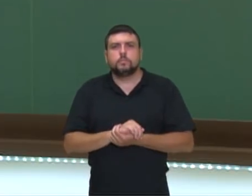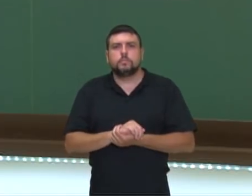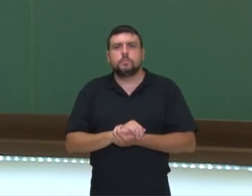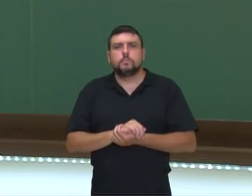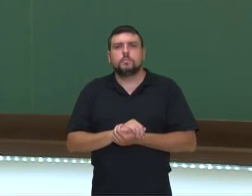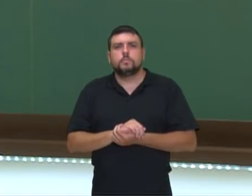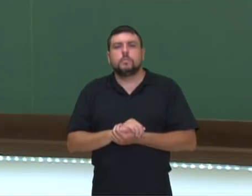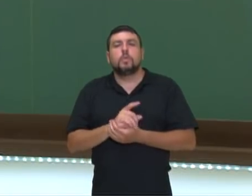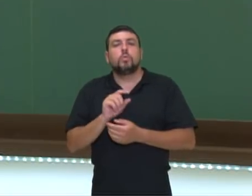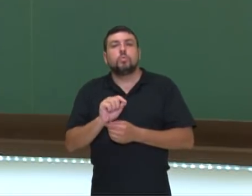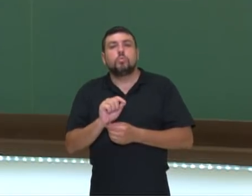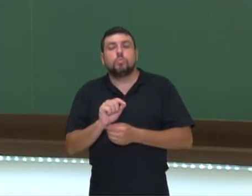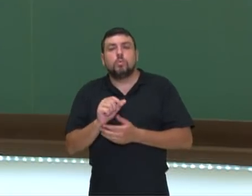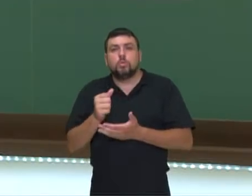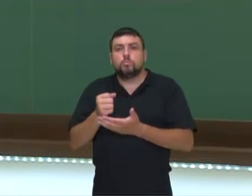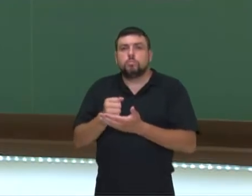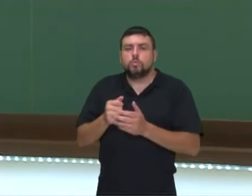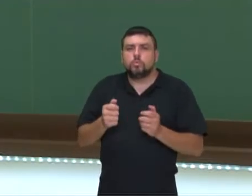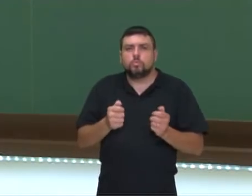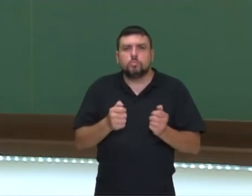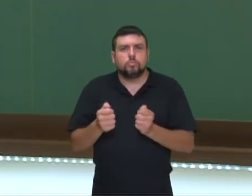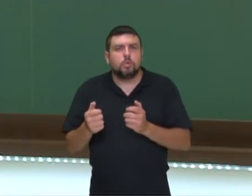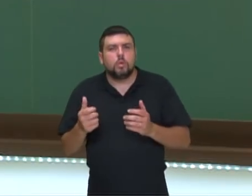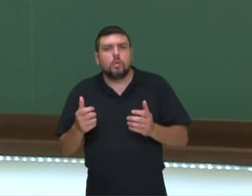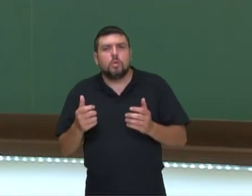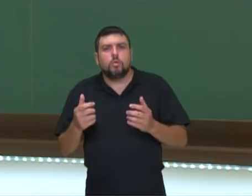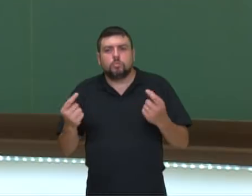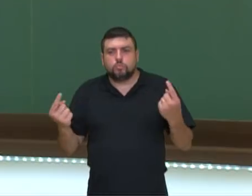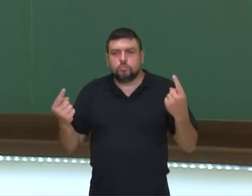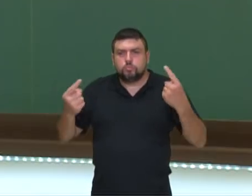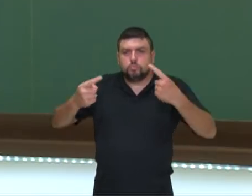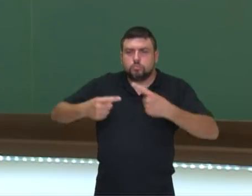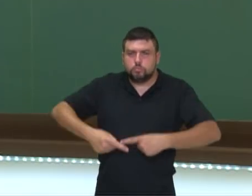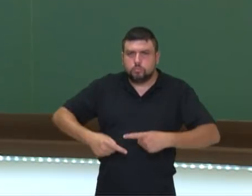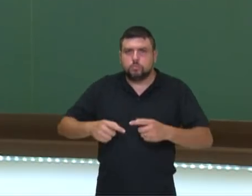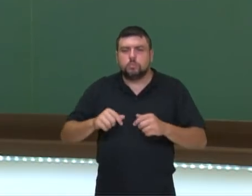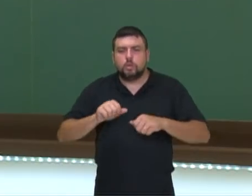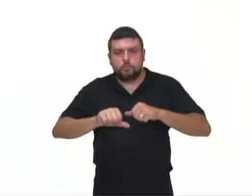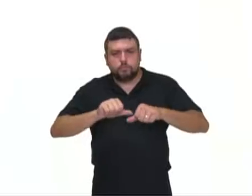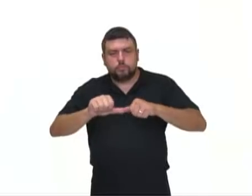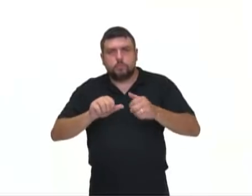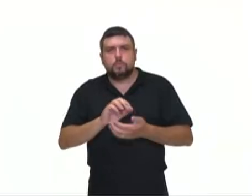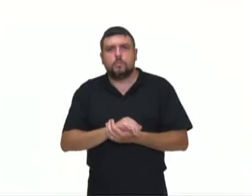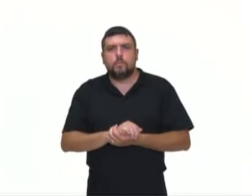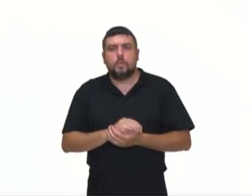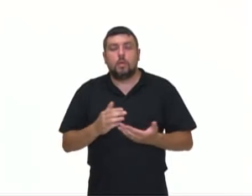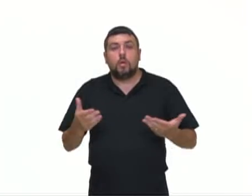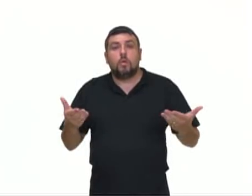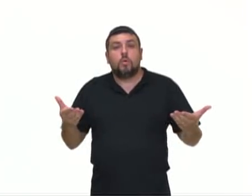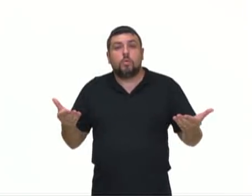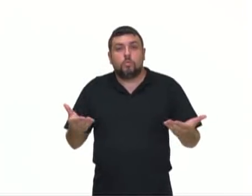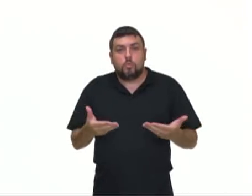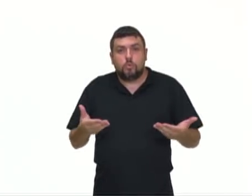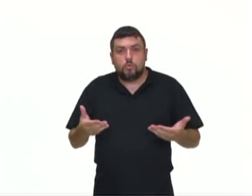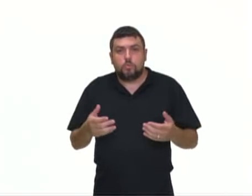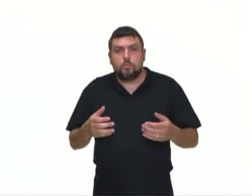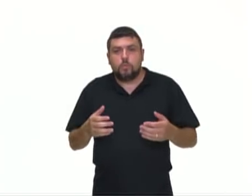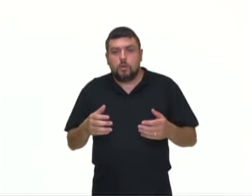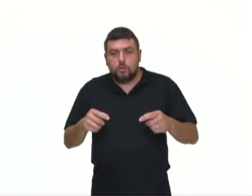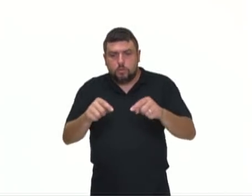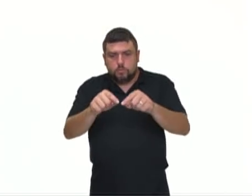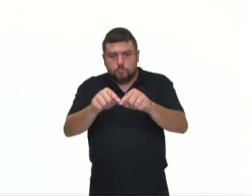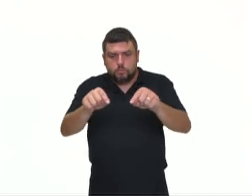que também teve a sua alteração com o passar dos tempos. Hoje, atualmente, a quadra ela é um retângulo